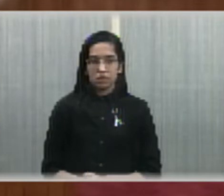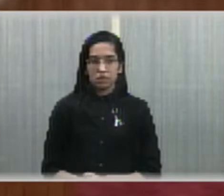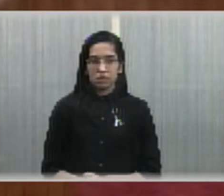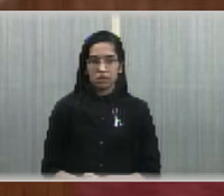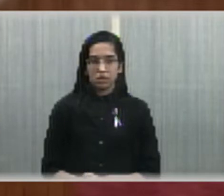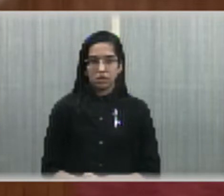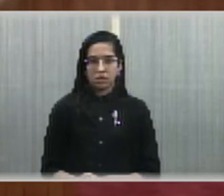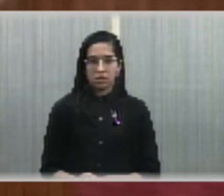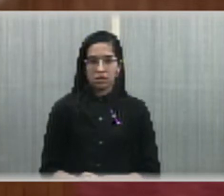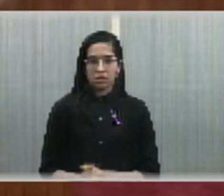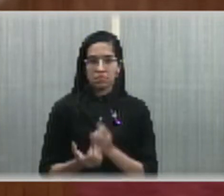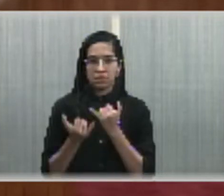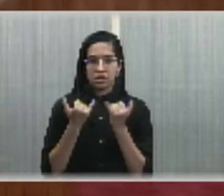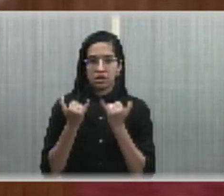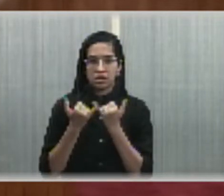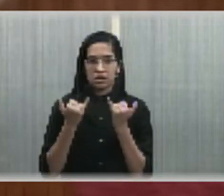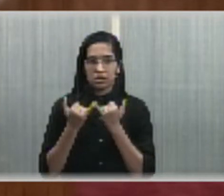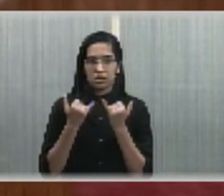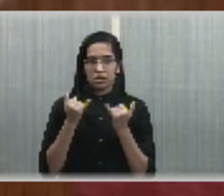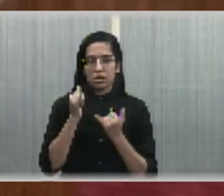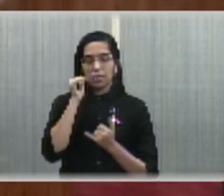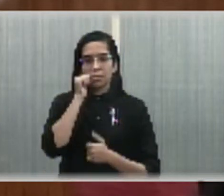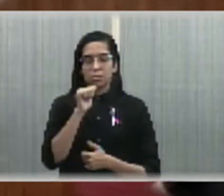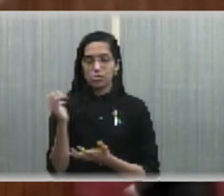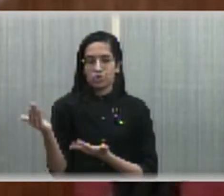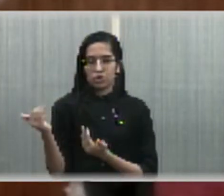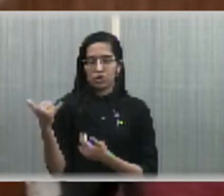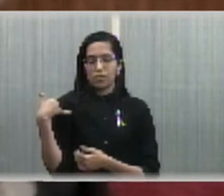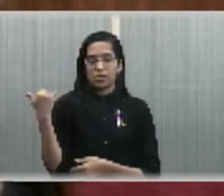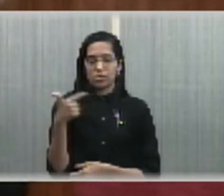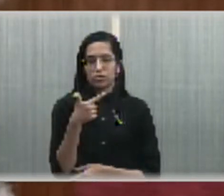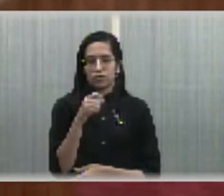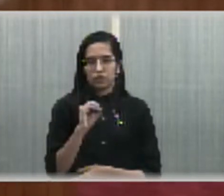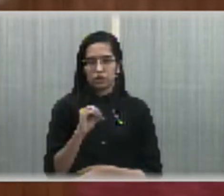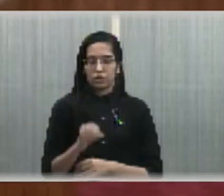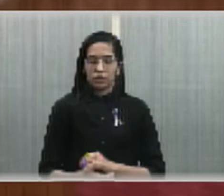Está parecendo uma menina de 20 anos.